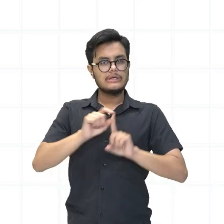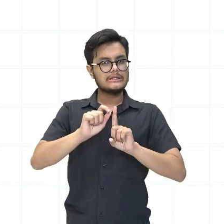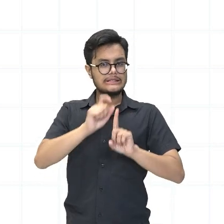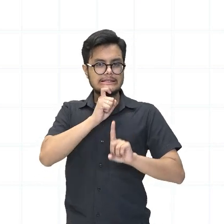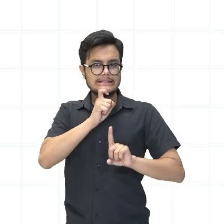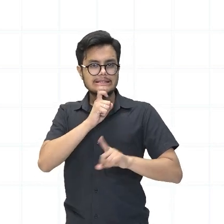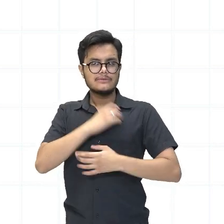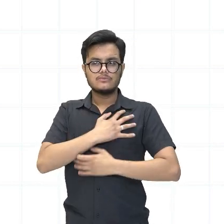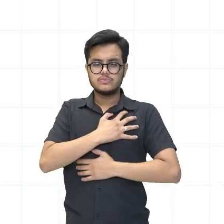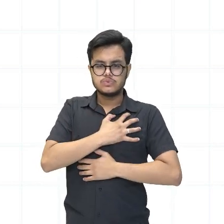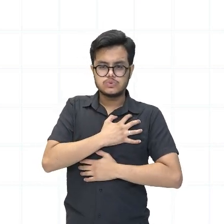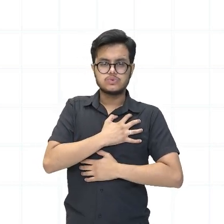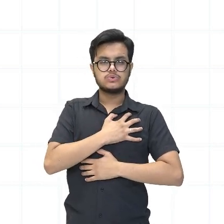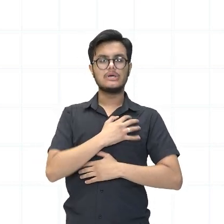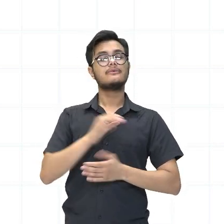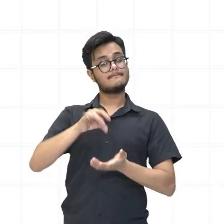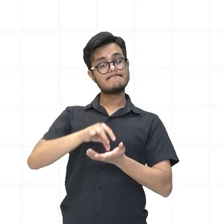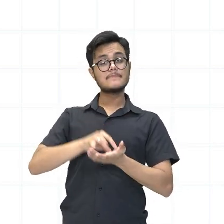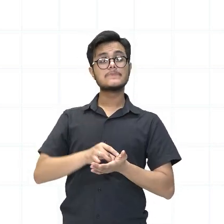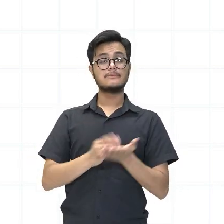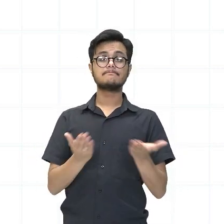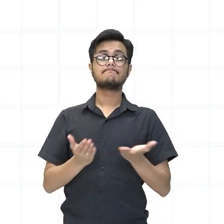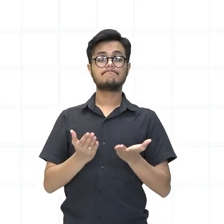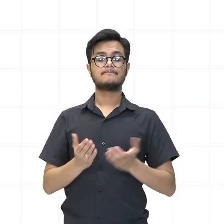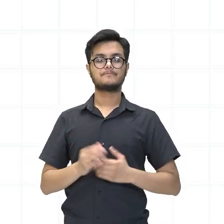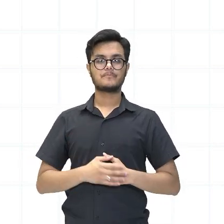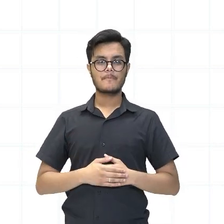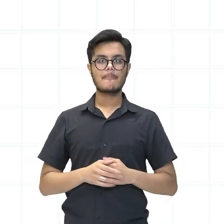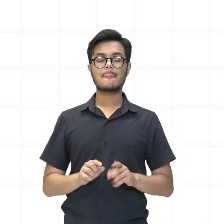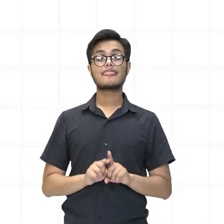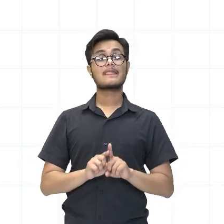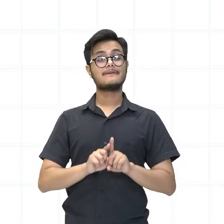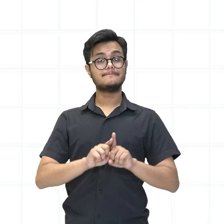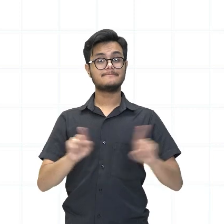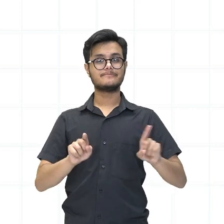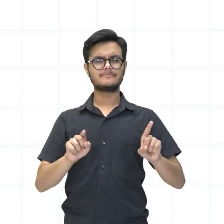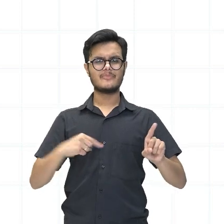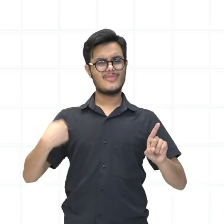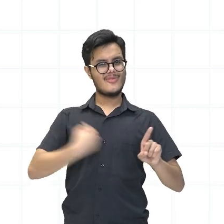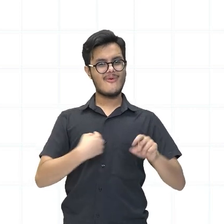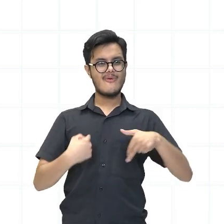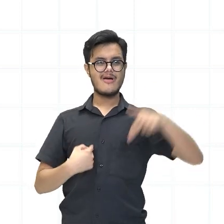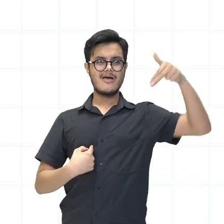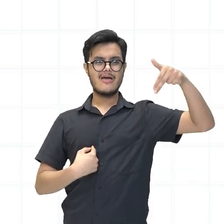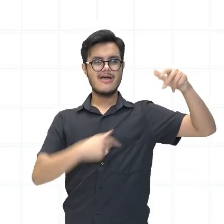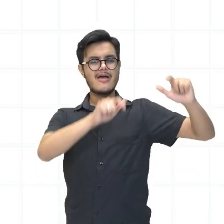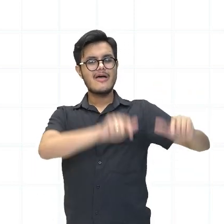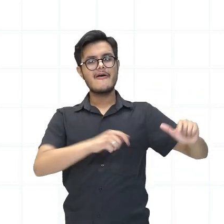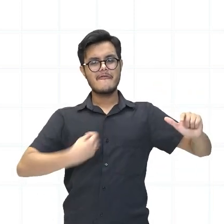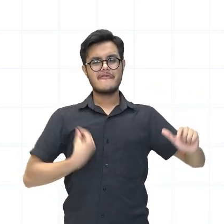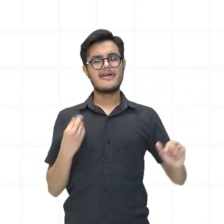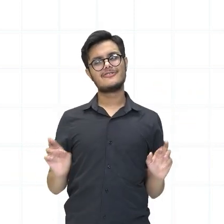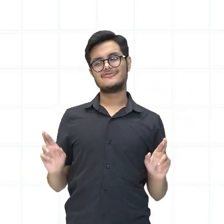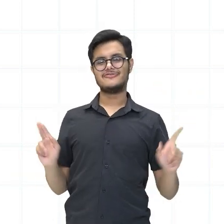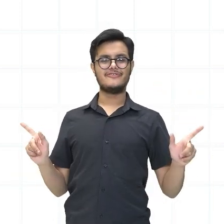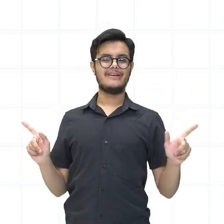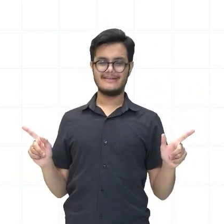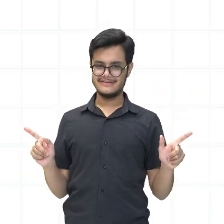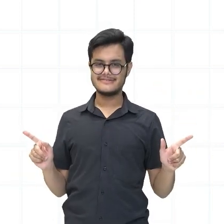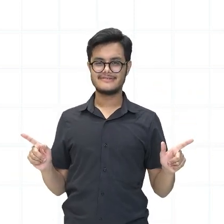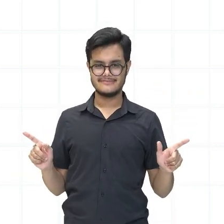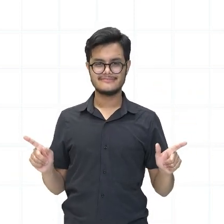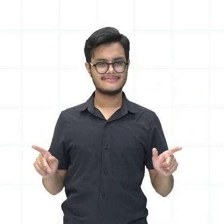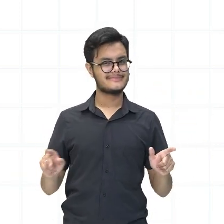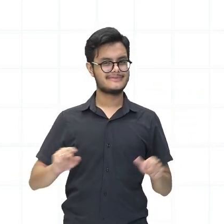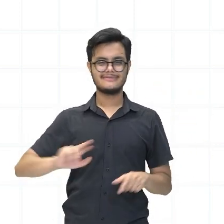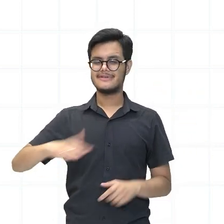marcado, bem rigoroso, que para quem vive no norte, certo? É um inverno que a gente